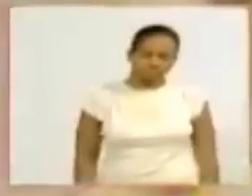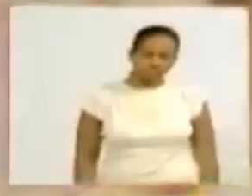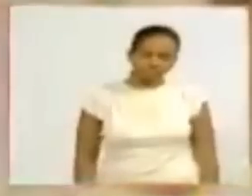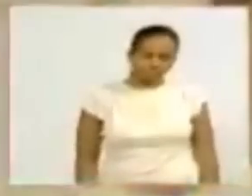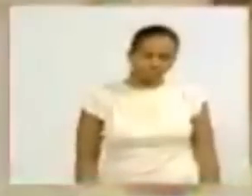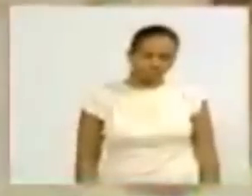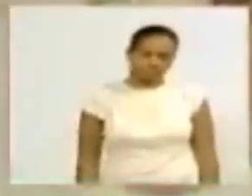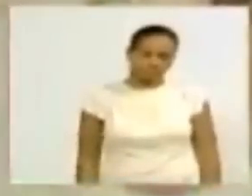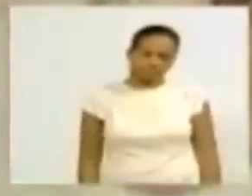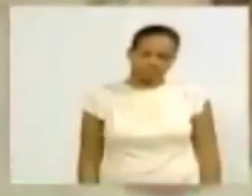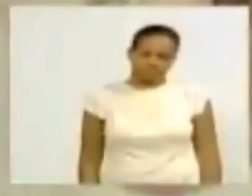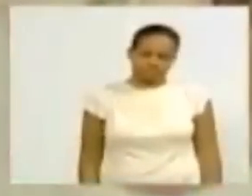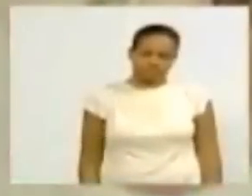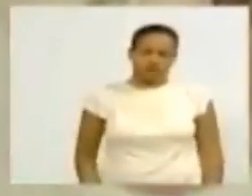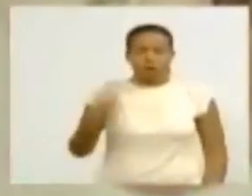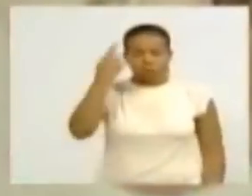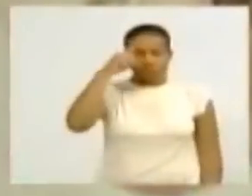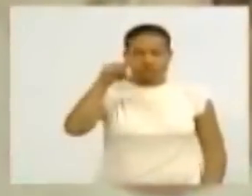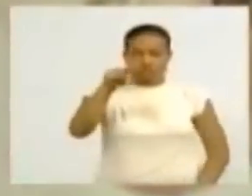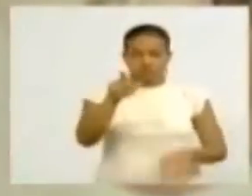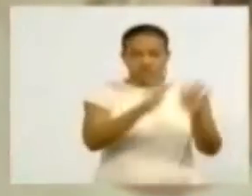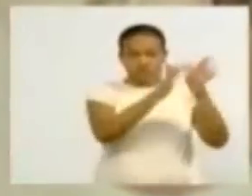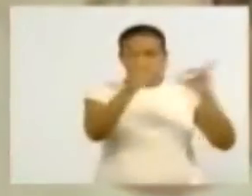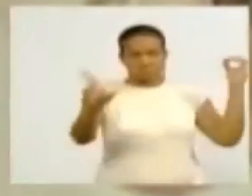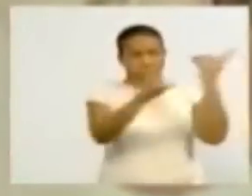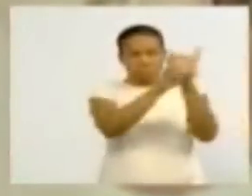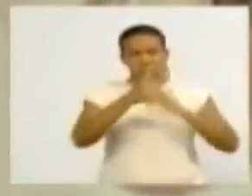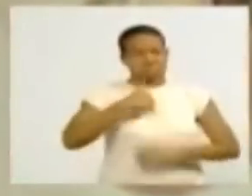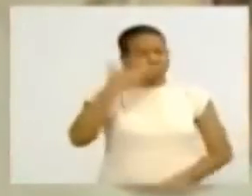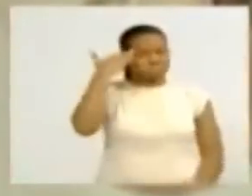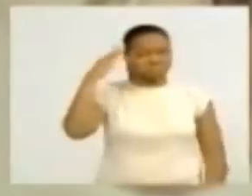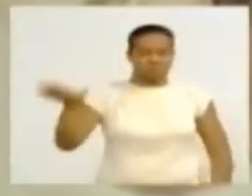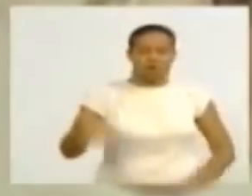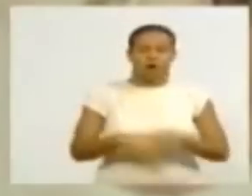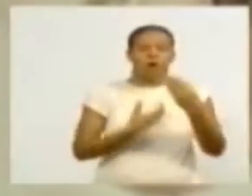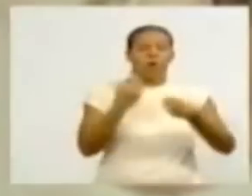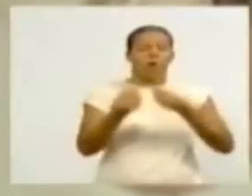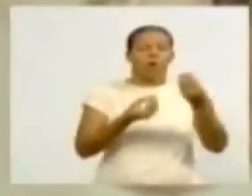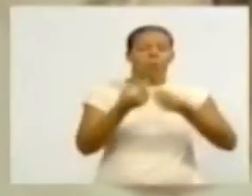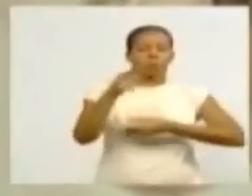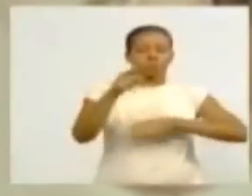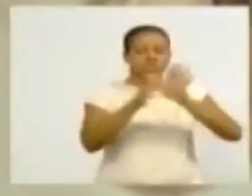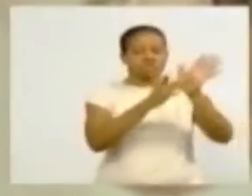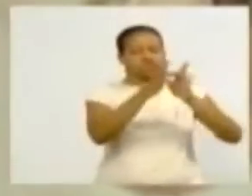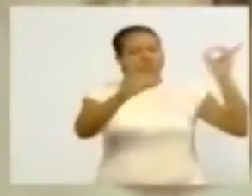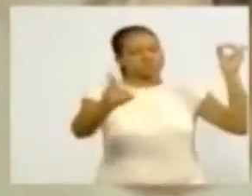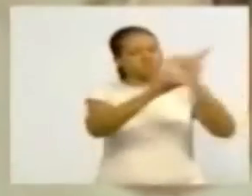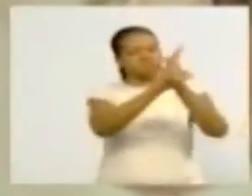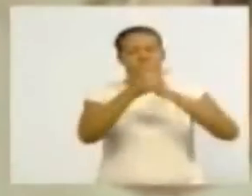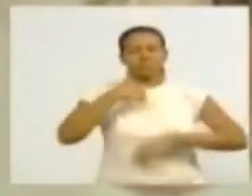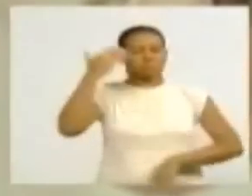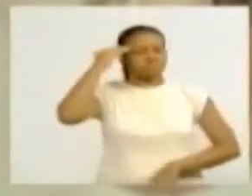Eu não sei o dia que você encontrou Jesus. Eu não sei como foi que você escutou falar sobre